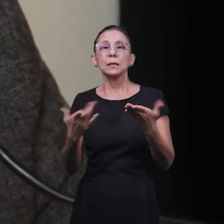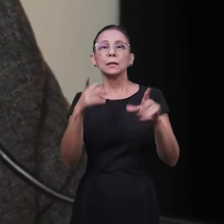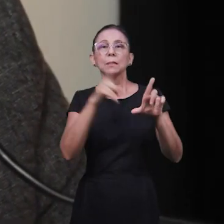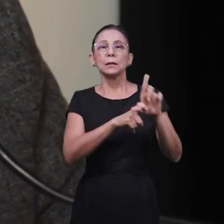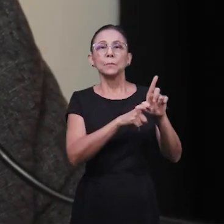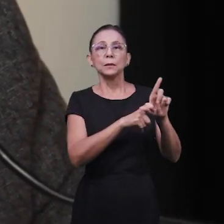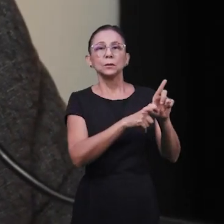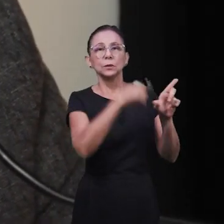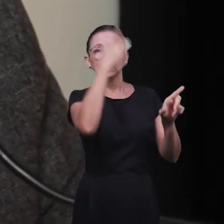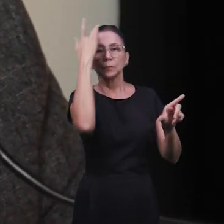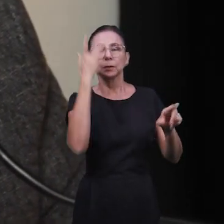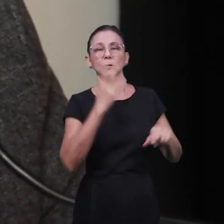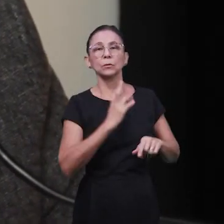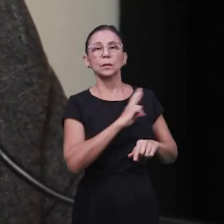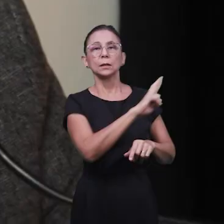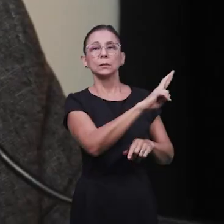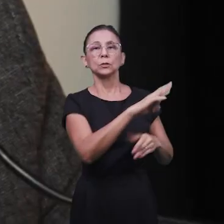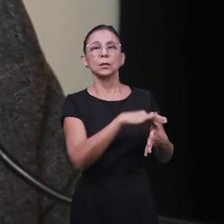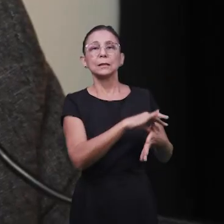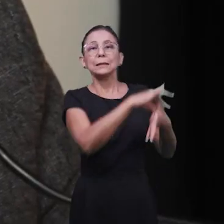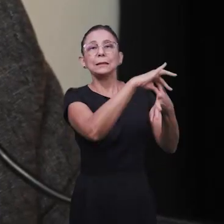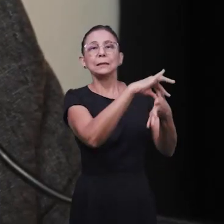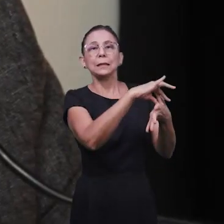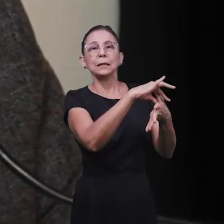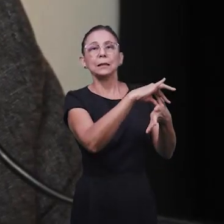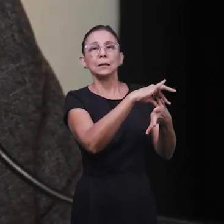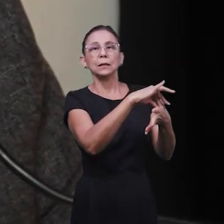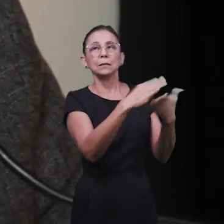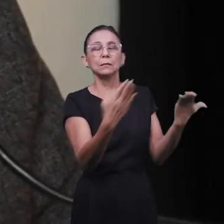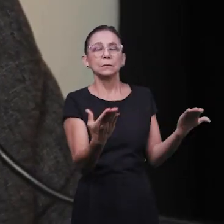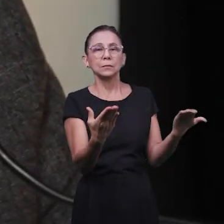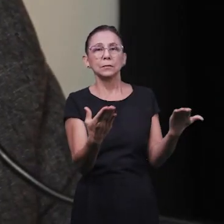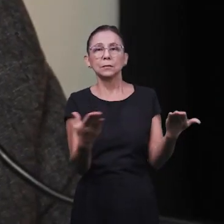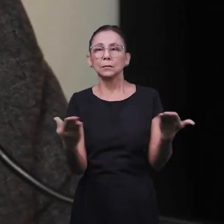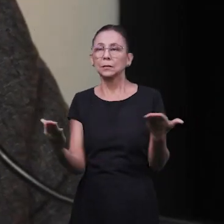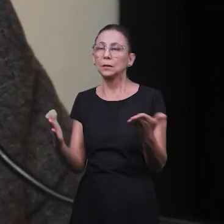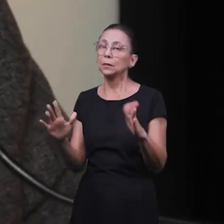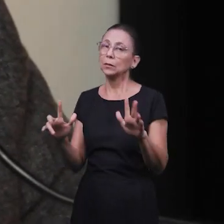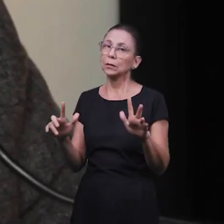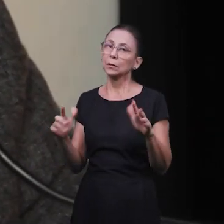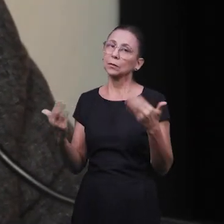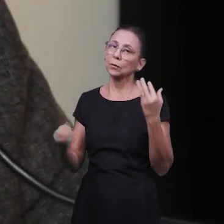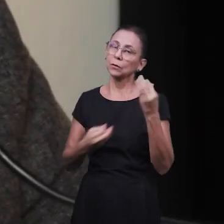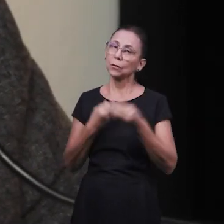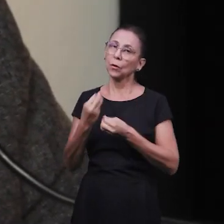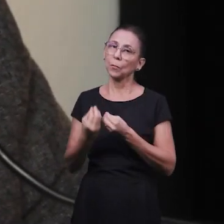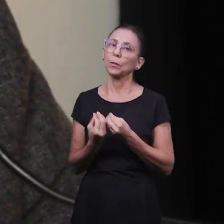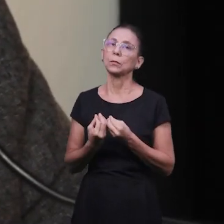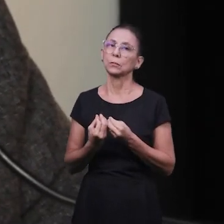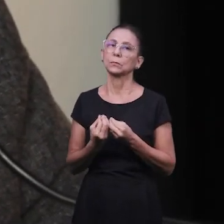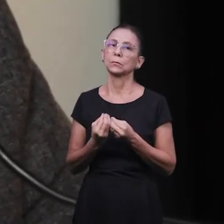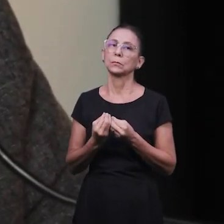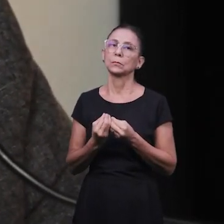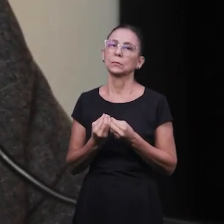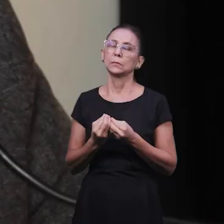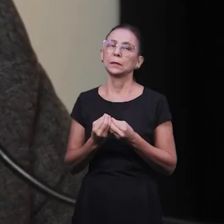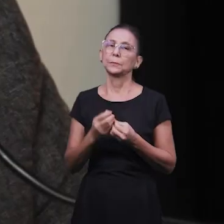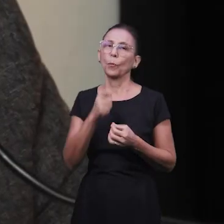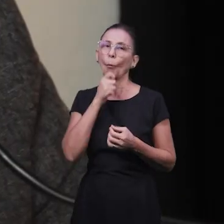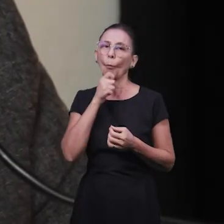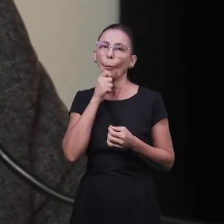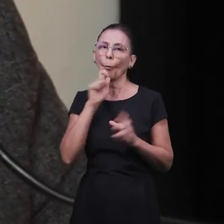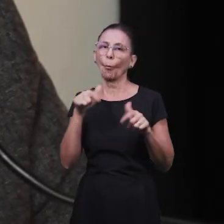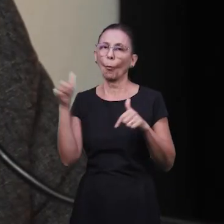E praticamente, como anula a operação do Espírito Santo? Para anular a fé. Então aí a